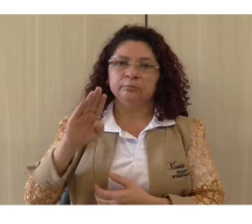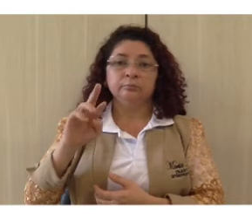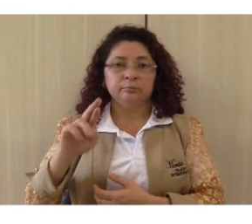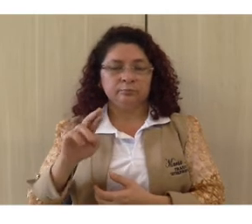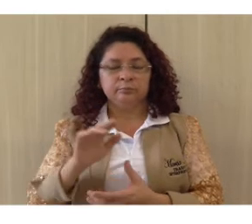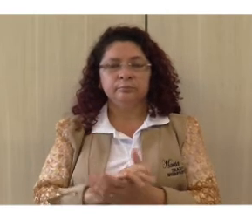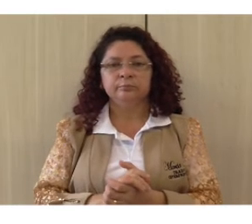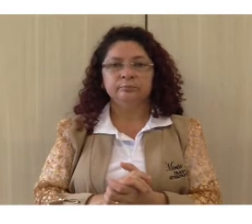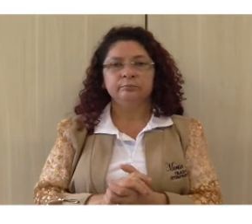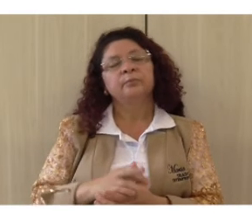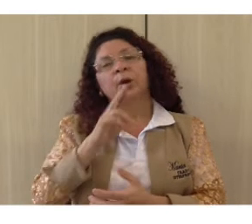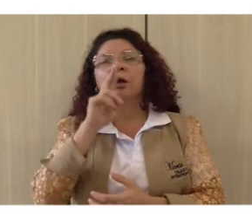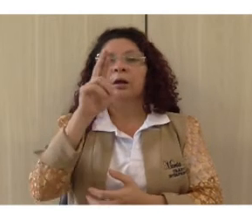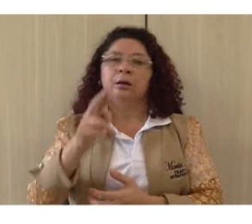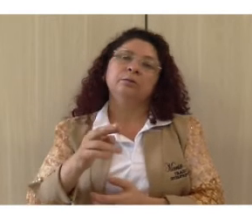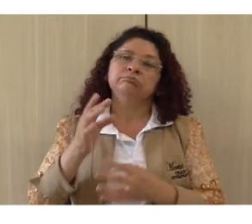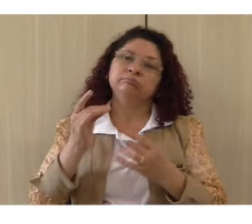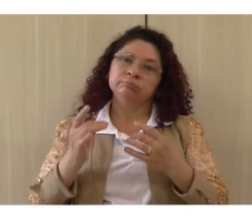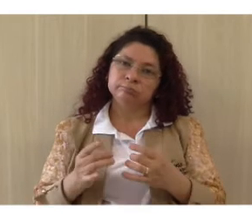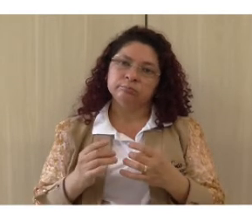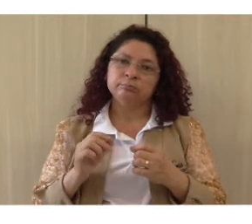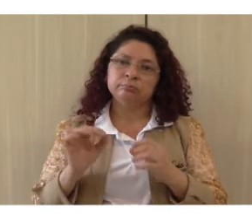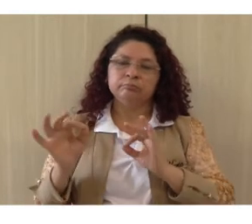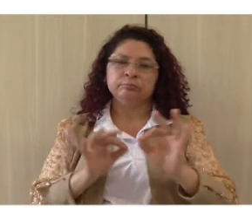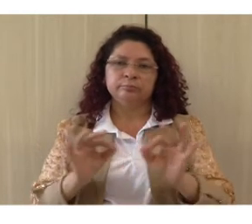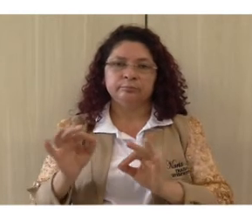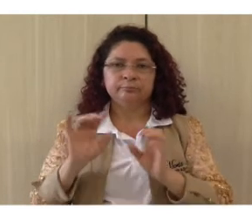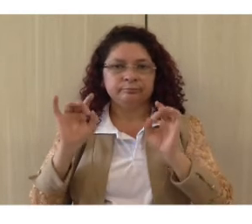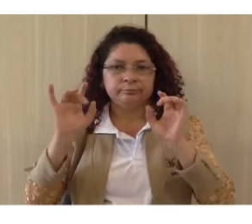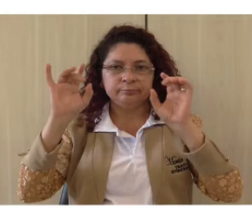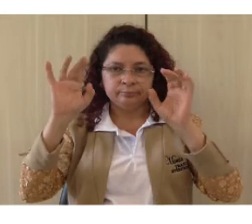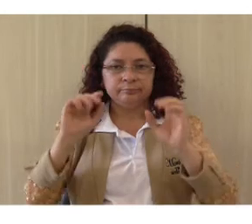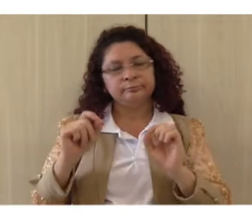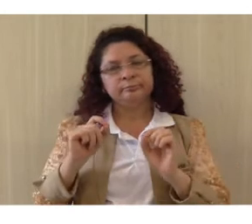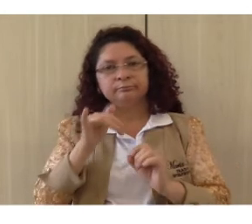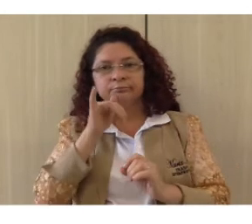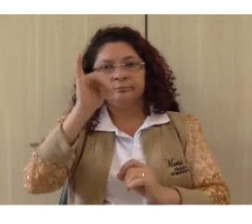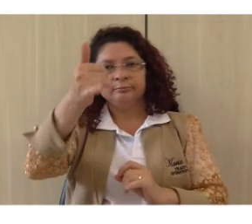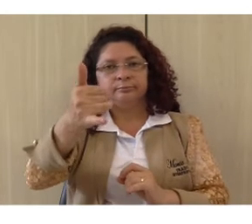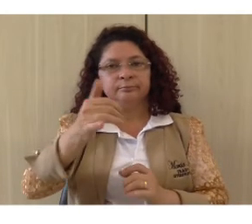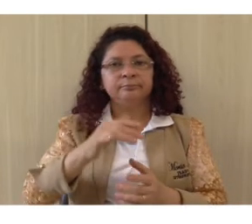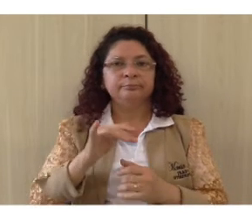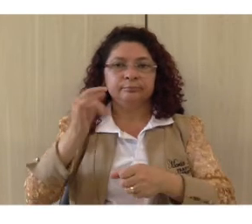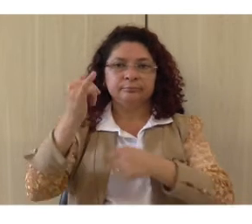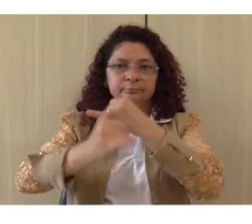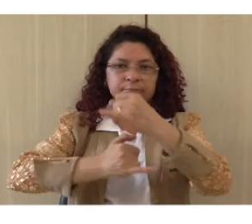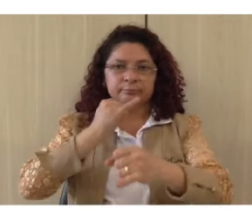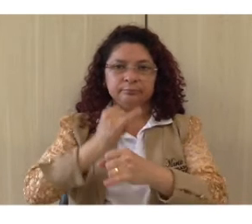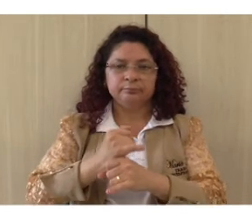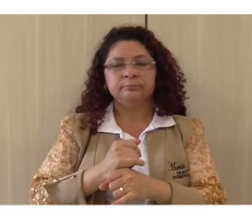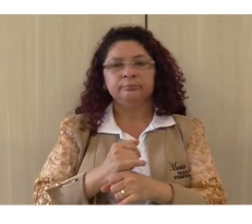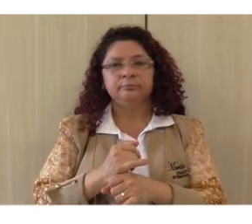6.2.2.16. O resultado preliminar da entrevista do processo seletivo especial será divulgado na internet, no